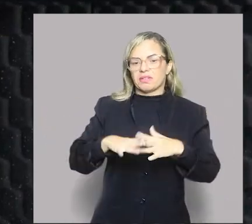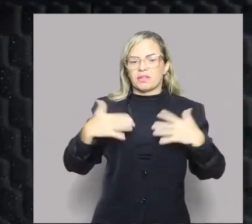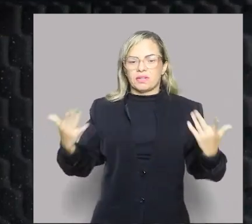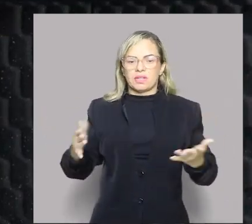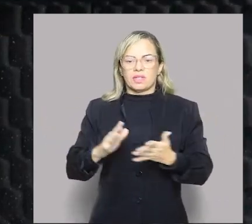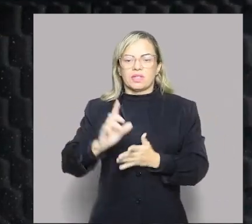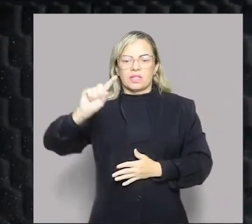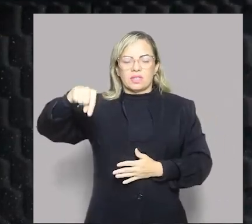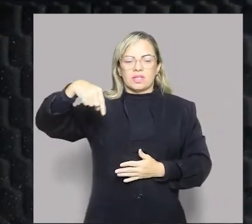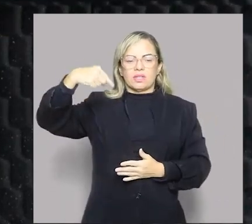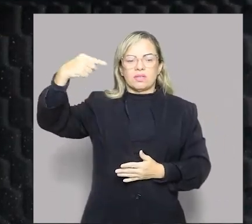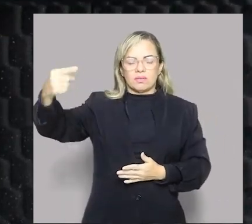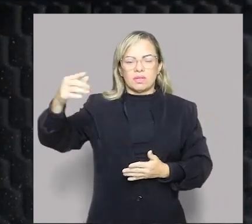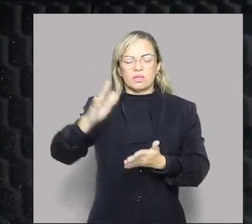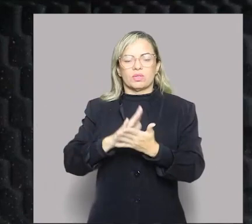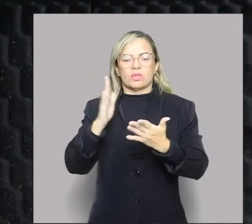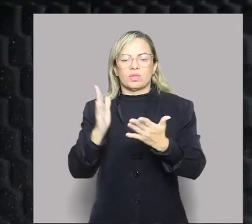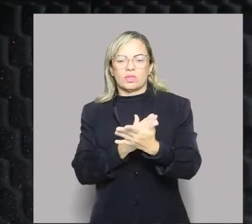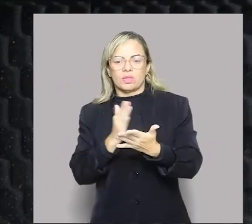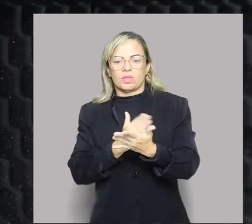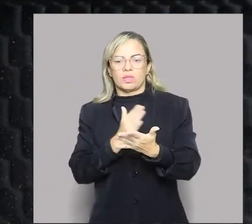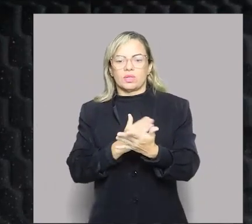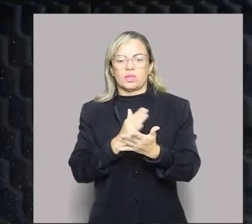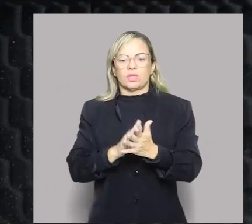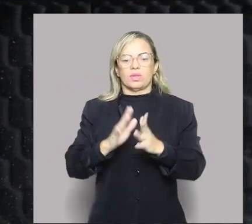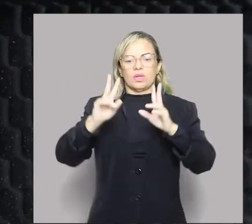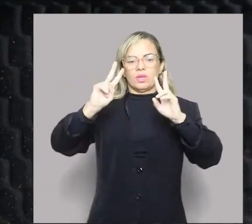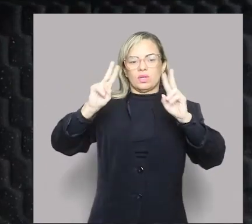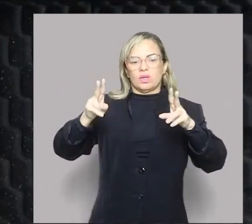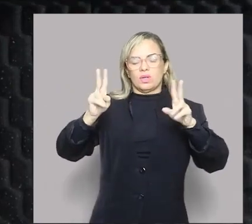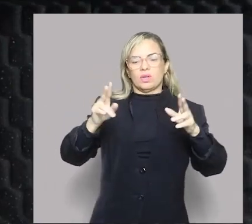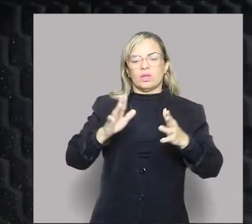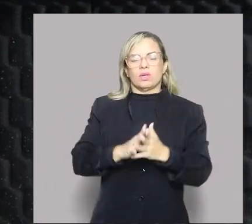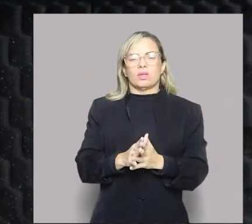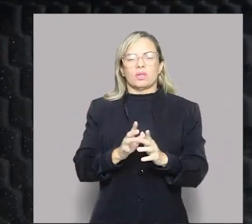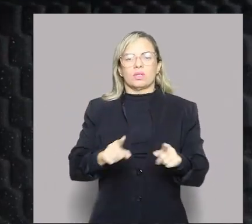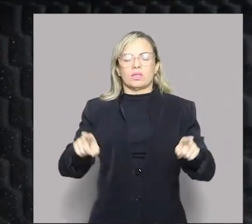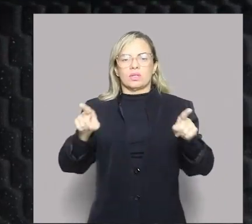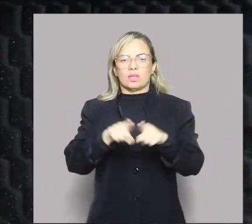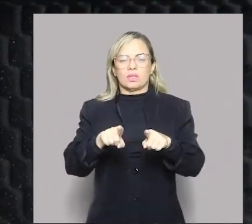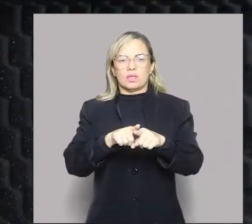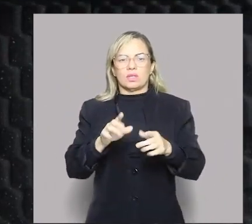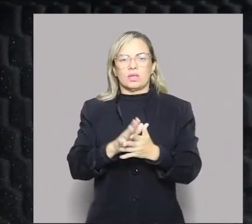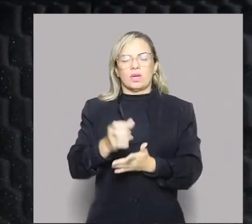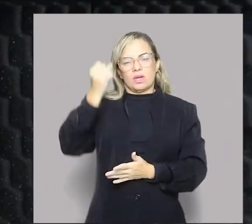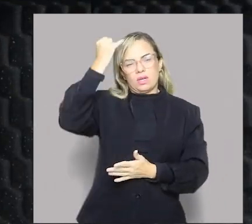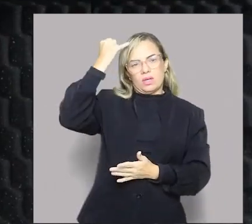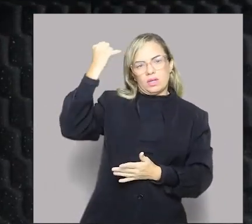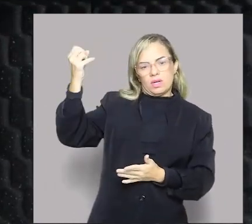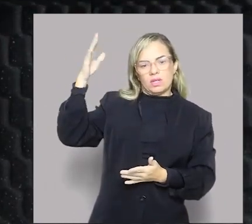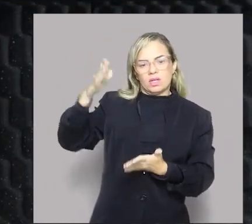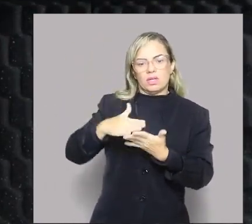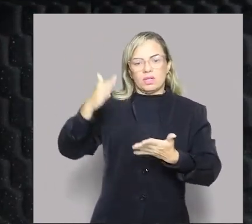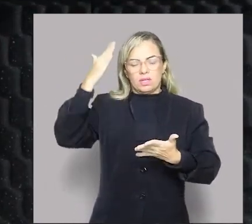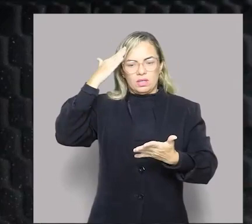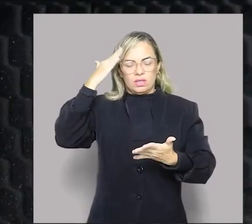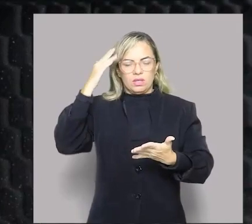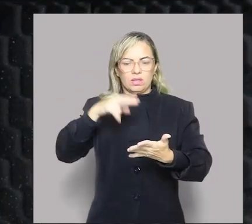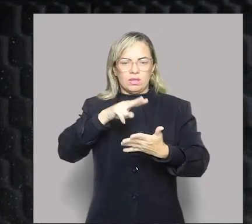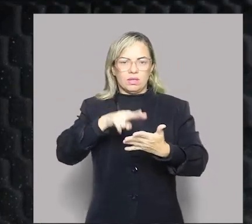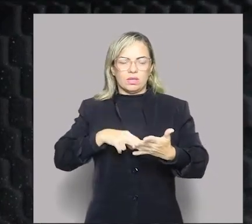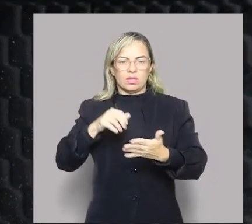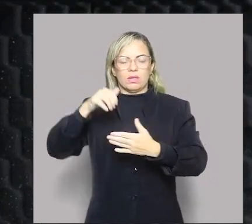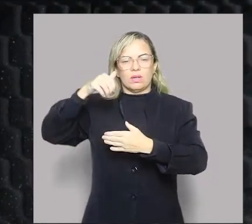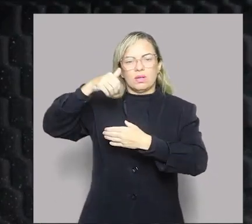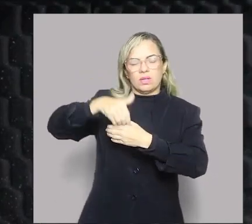da obra, entre aspas, mais uma vez, e depois eu coloco a ideia interpretada. E aqui vai